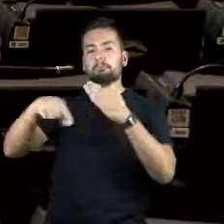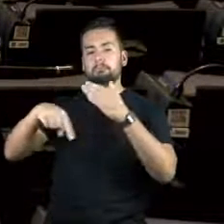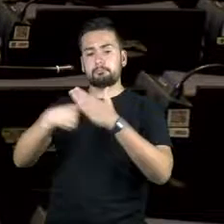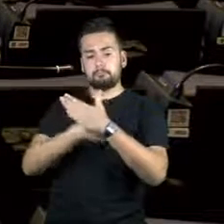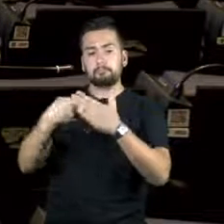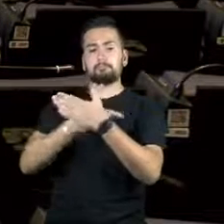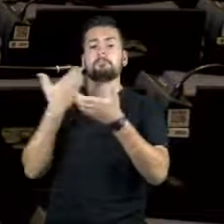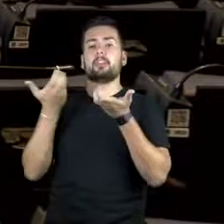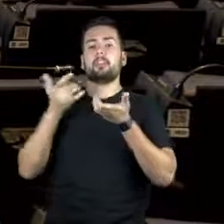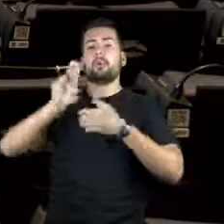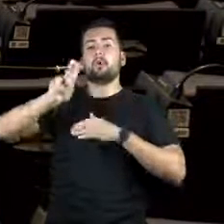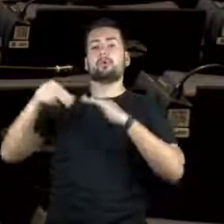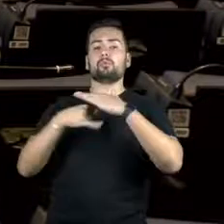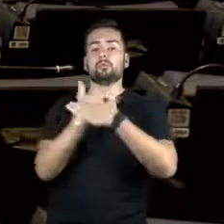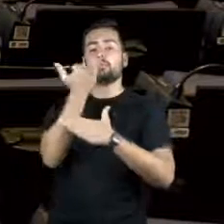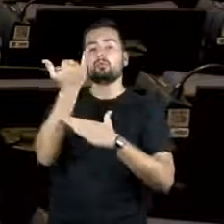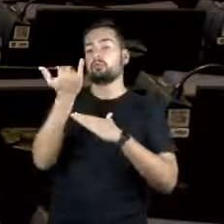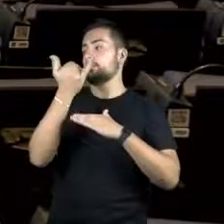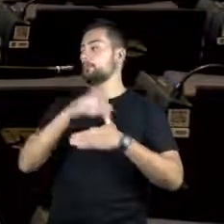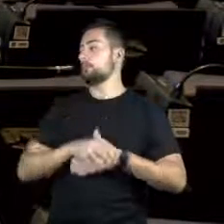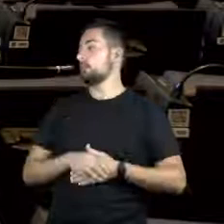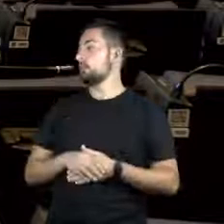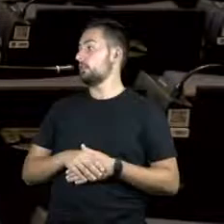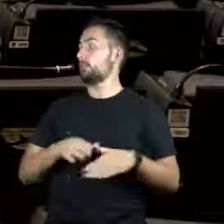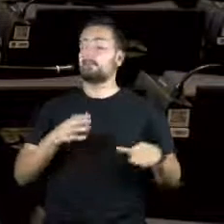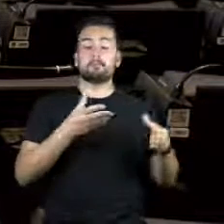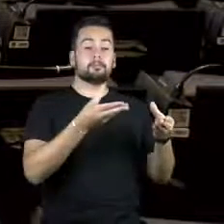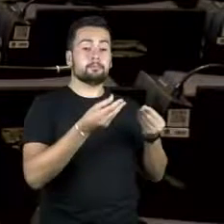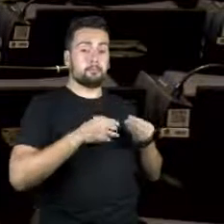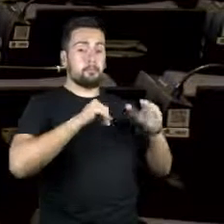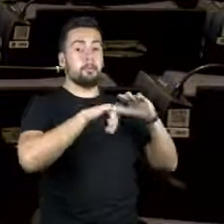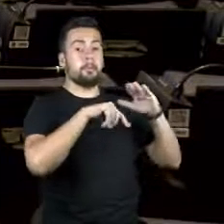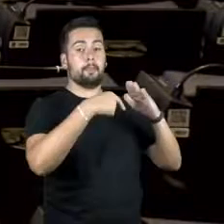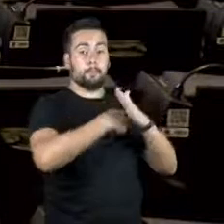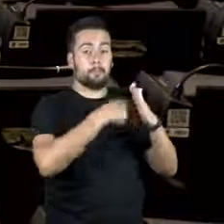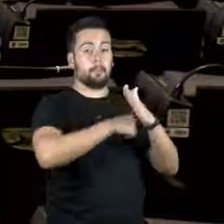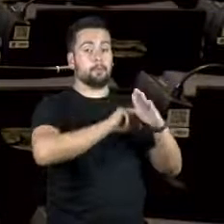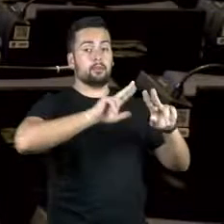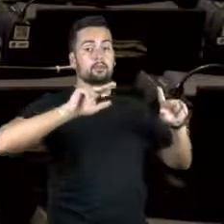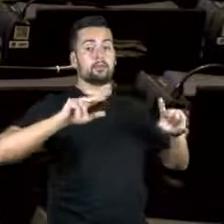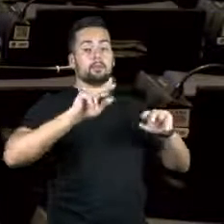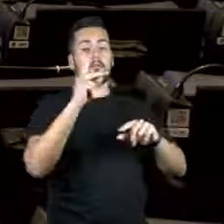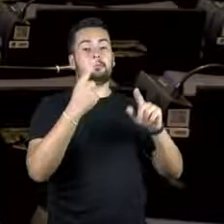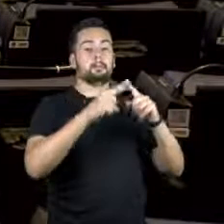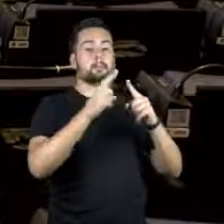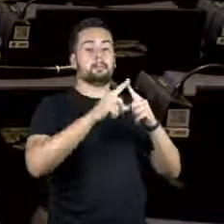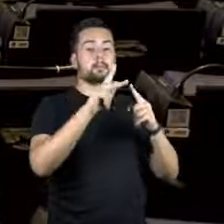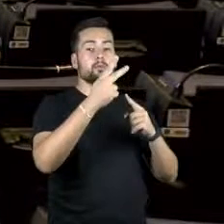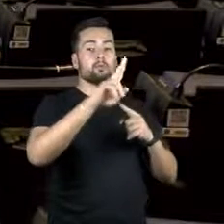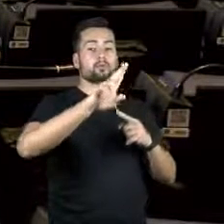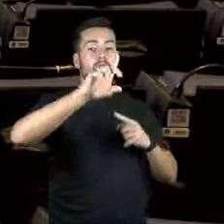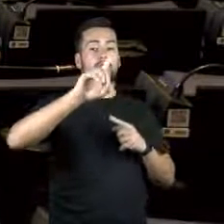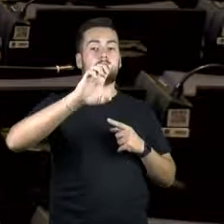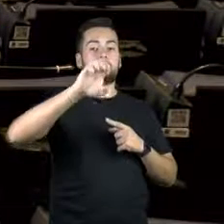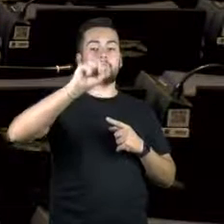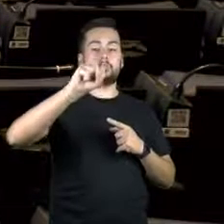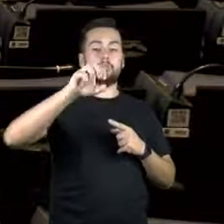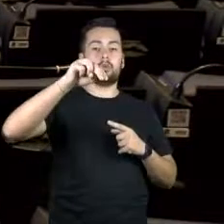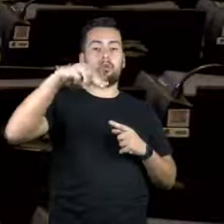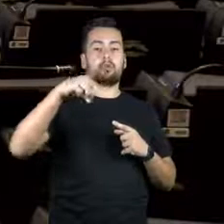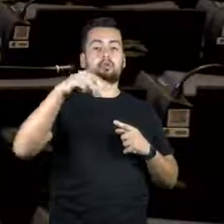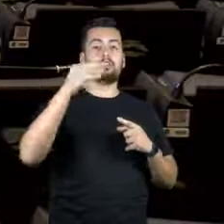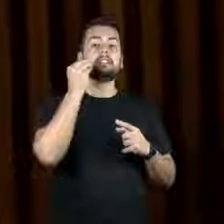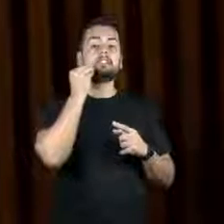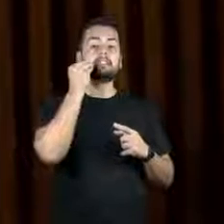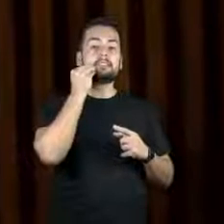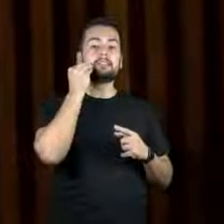YouTube? Chegaram mais algumas perguntas aqui. A primeira do Hudson Fonseca. Quais ensaios geotécnicos podem